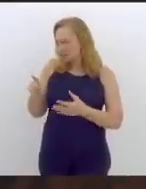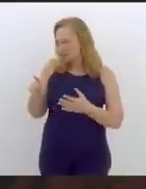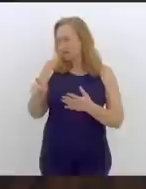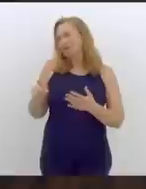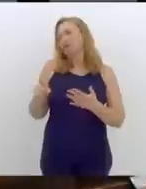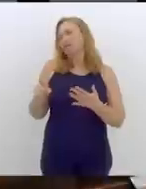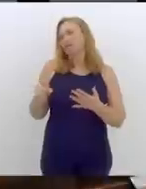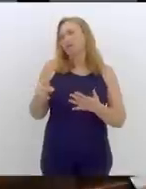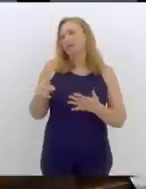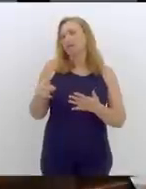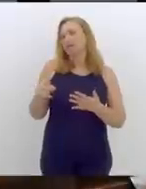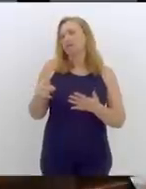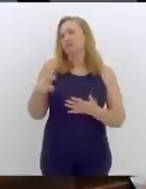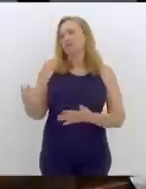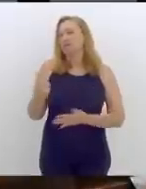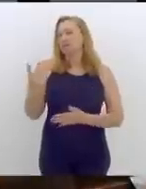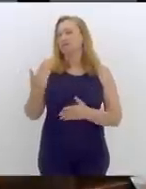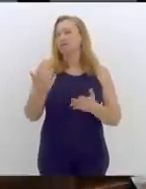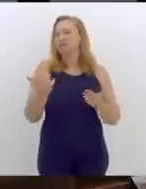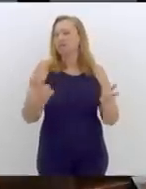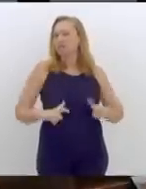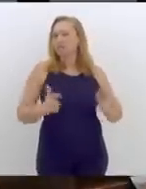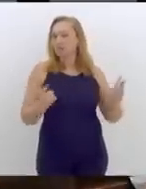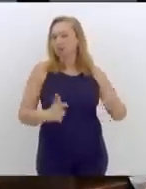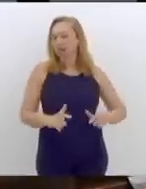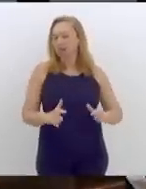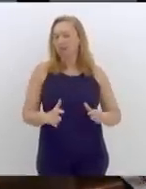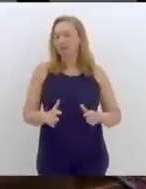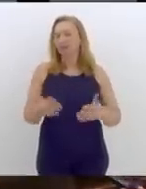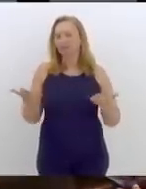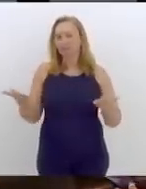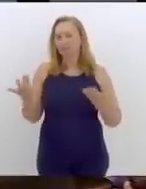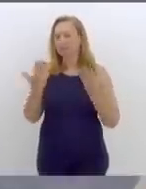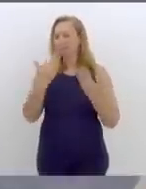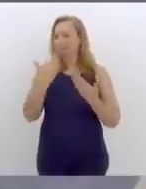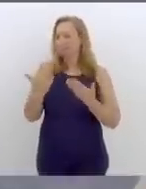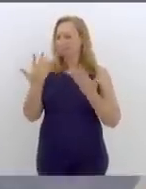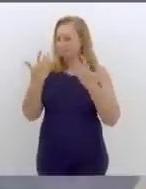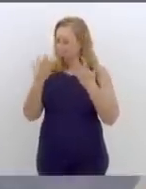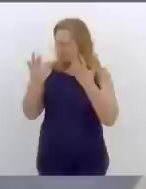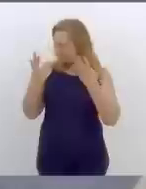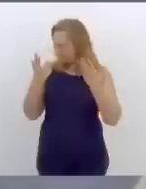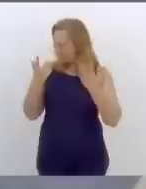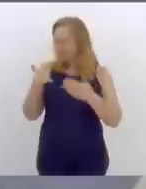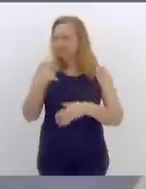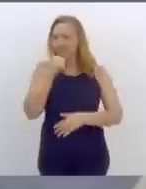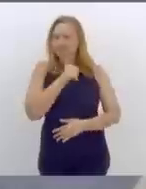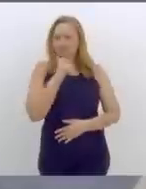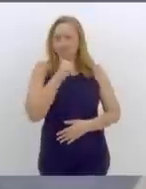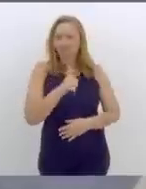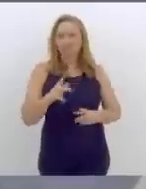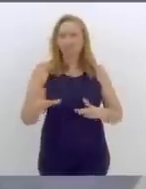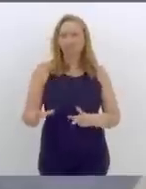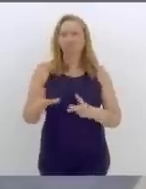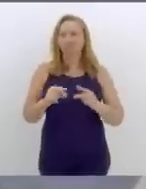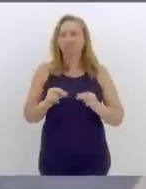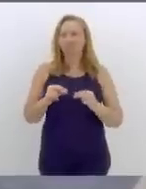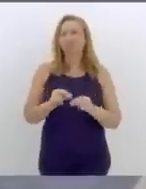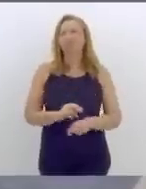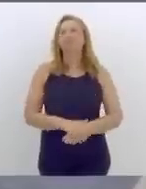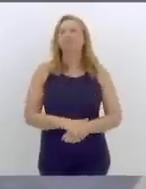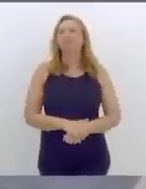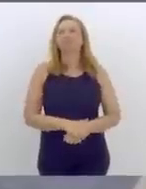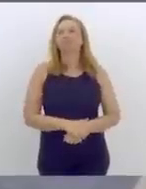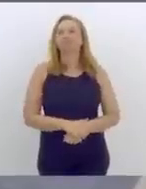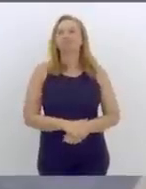mesa aqui a importância que tem a mulher ocupando seu espaço qual Gostaria de pedir uma salva de Palma pois a mulher merece a mulher